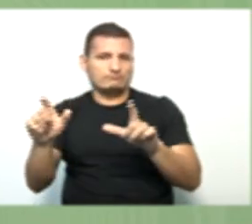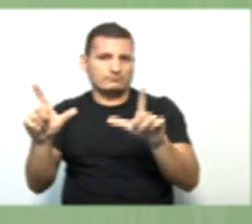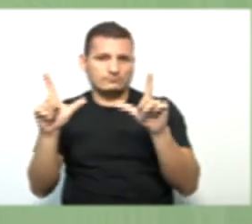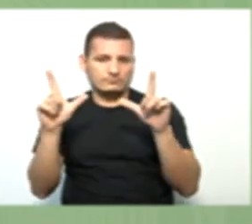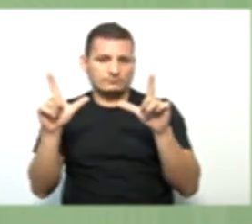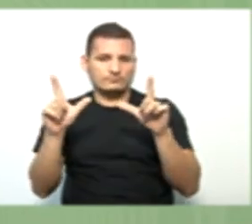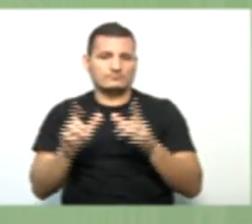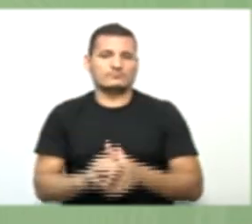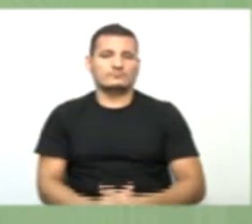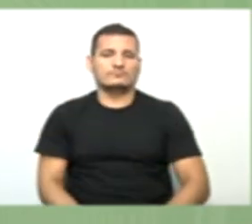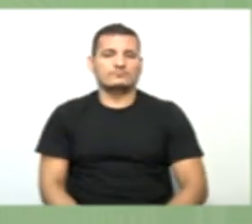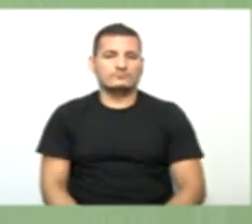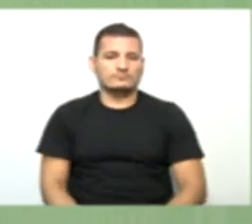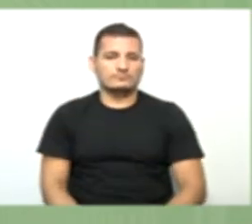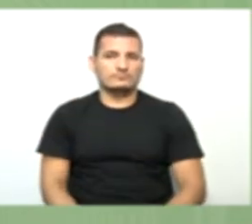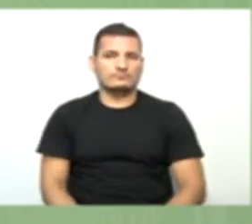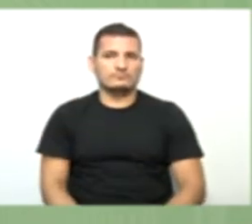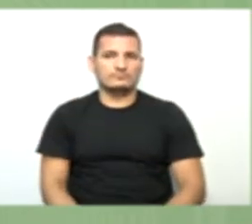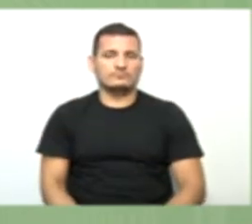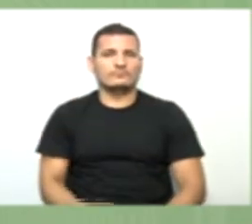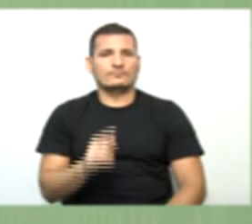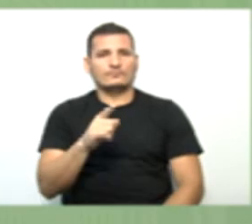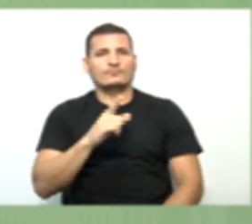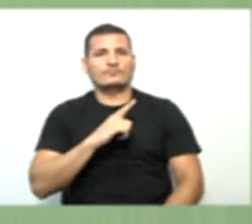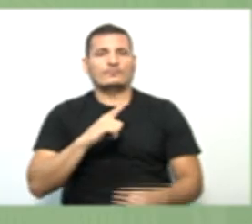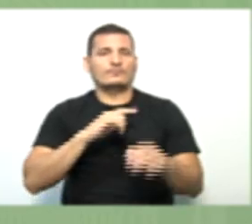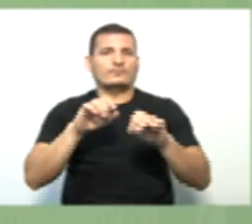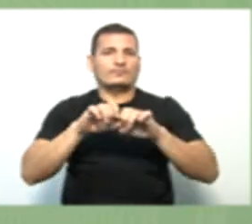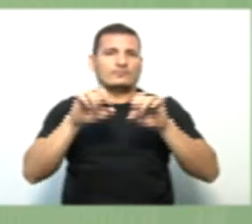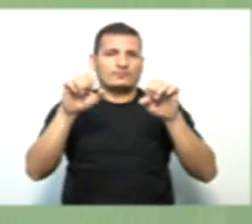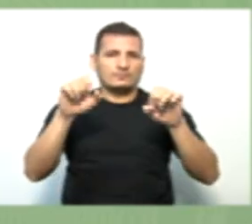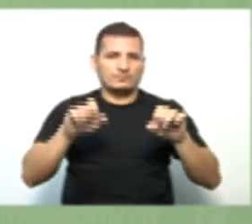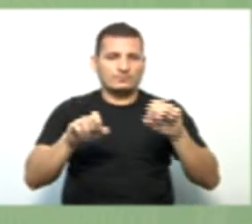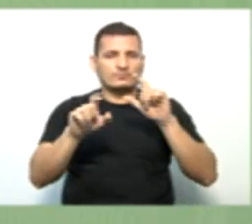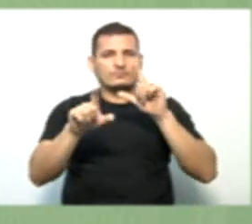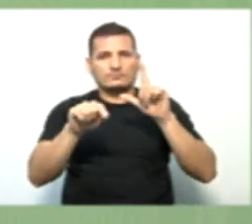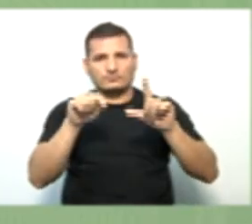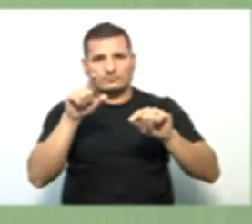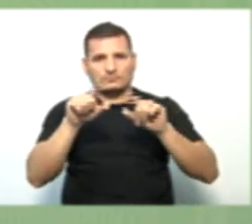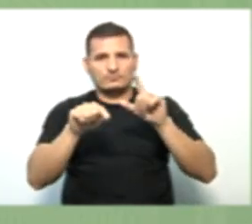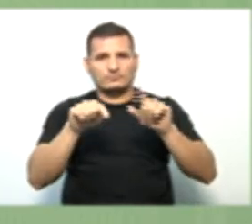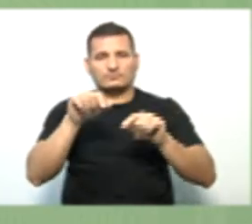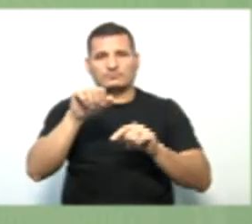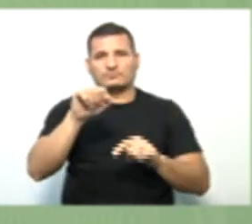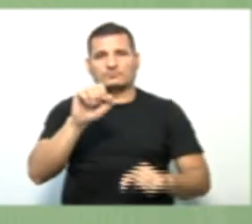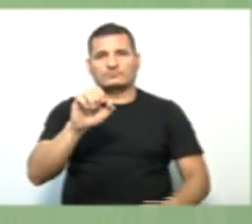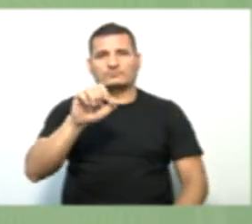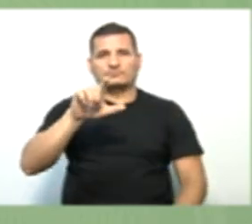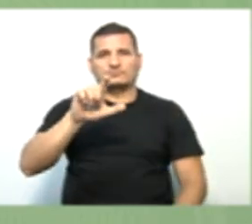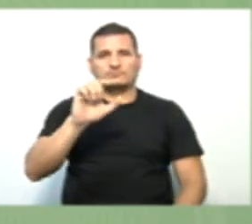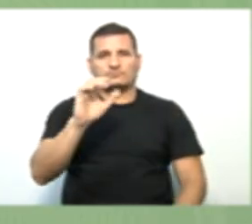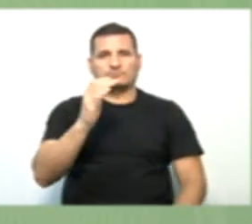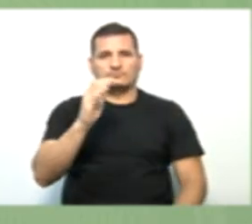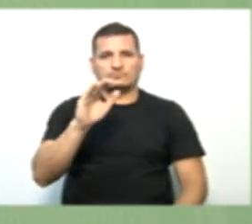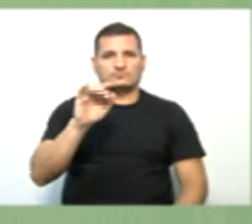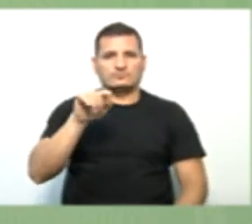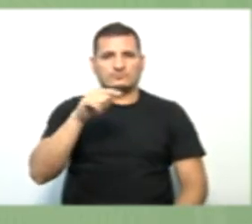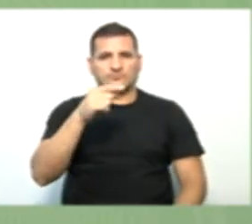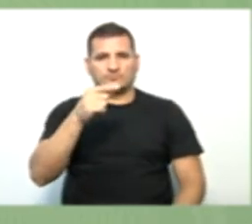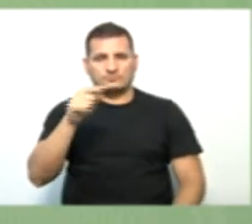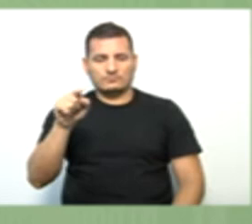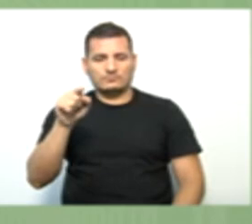certo? Aí nós temos as estruturas de controle de seleção. Então, nas estruturas de controle